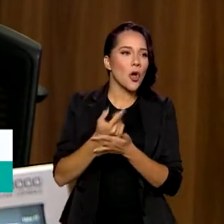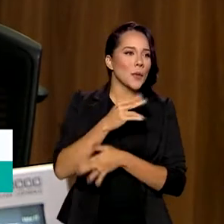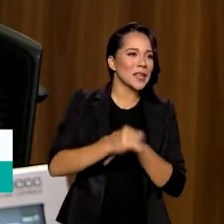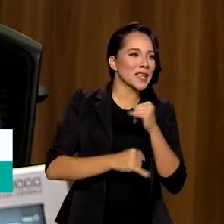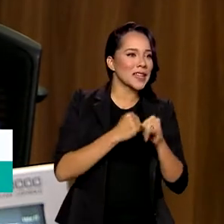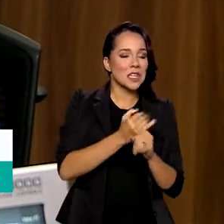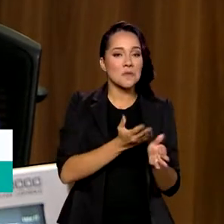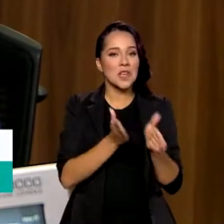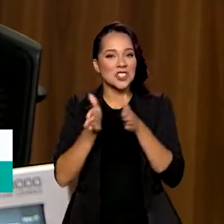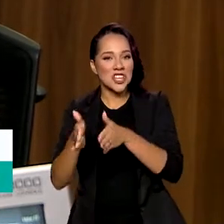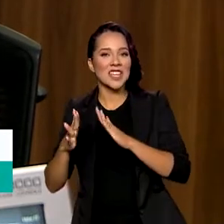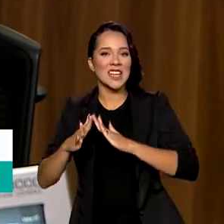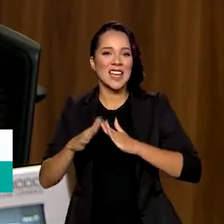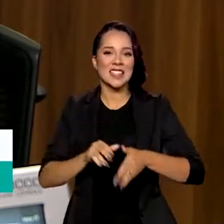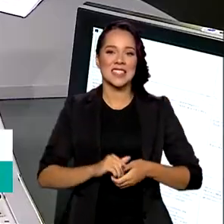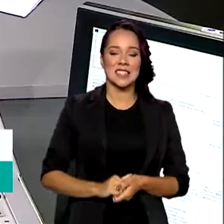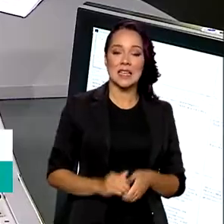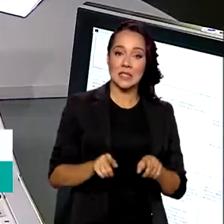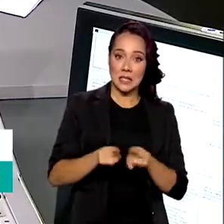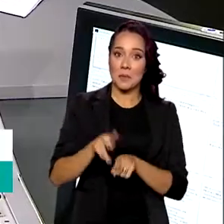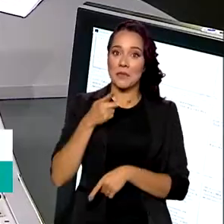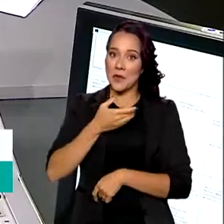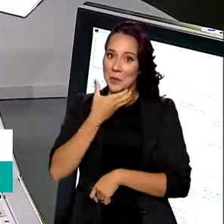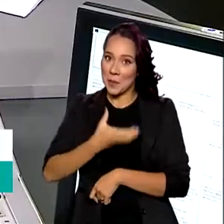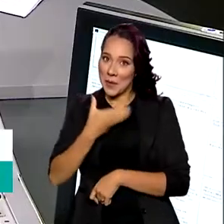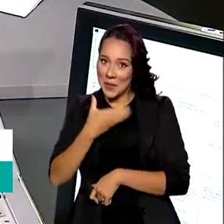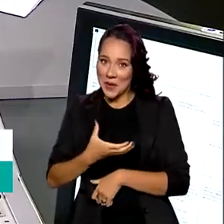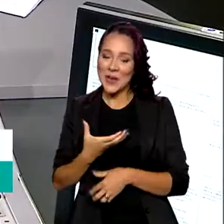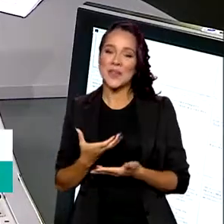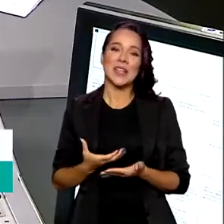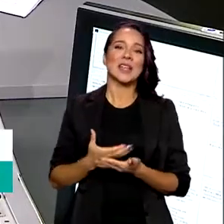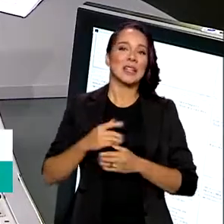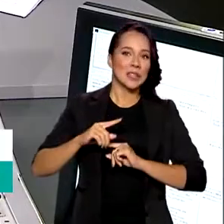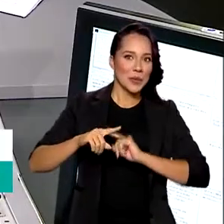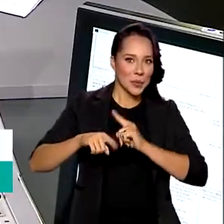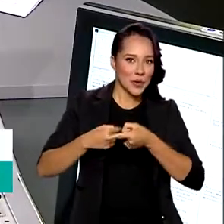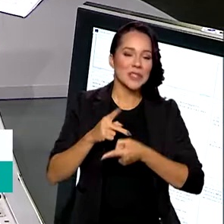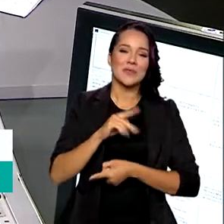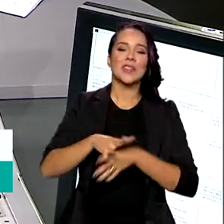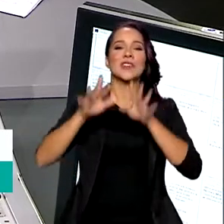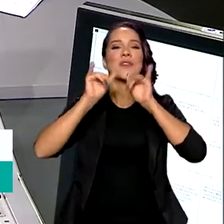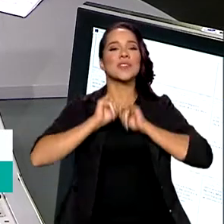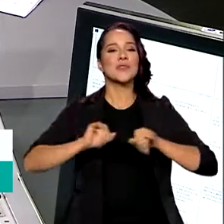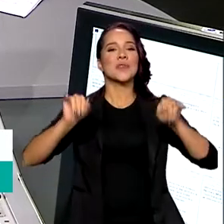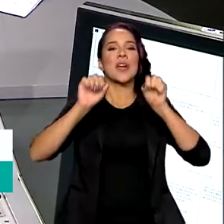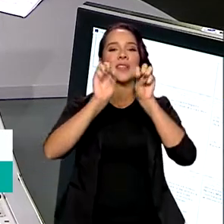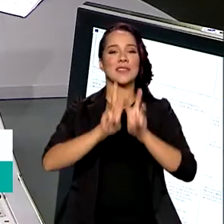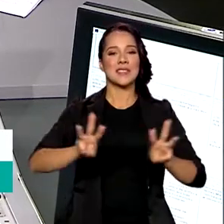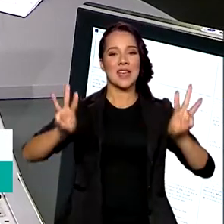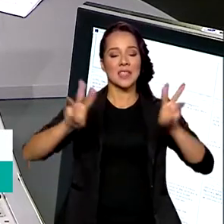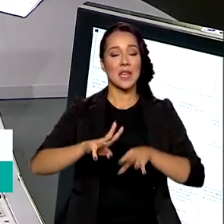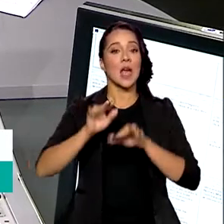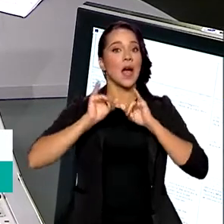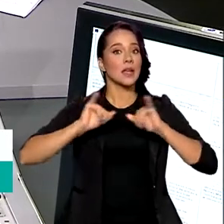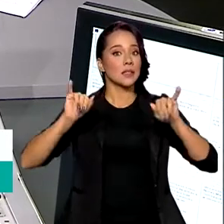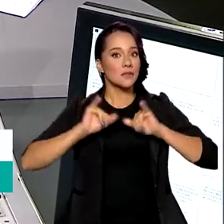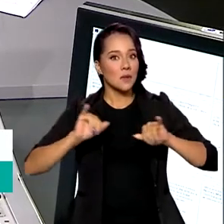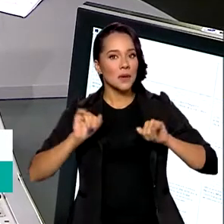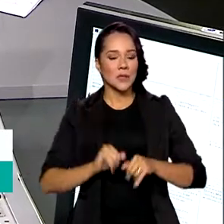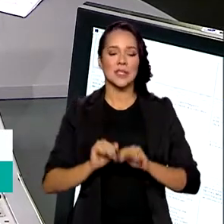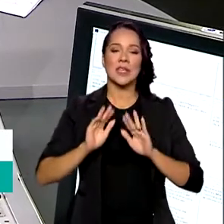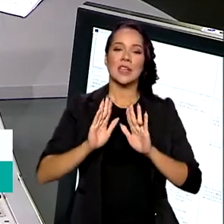disposição Além disso como você falou do Papai Noel dos correios daqui a pouco a gente vai divulgar no nosso site as informações